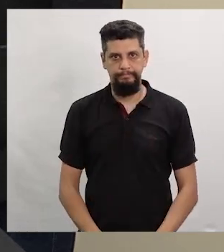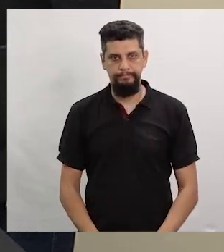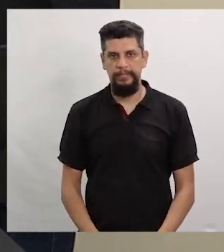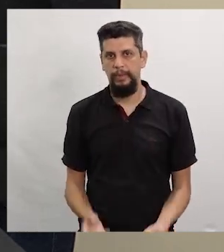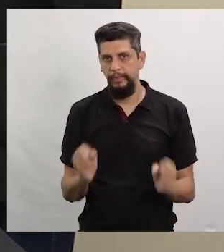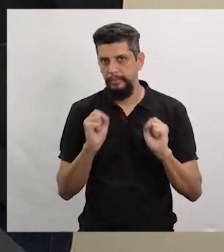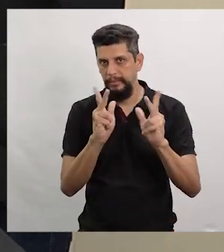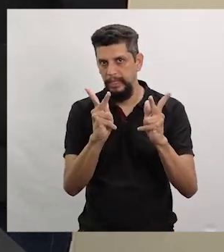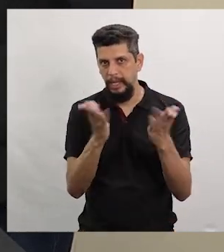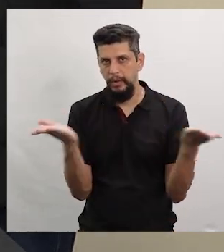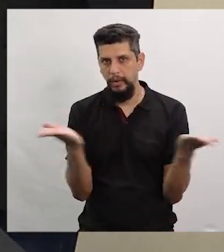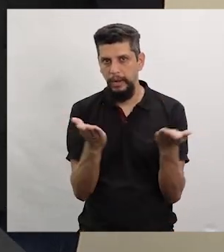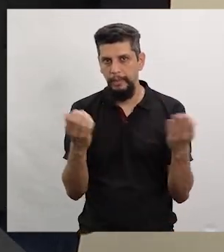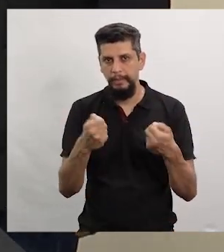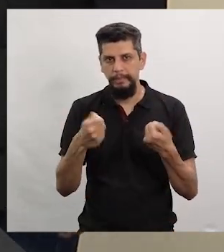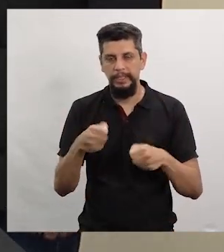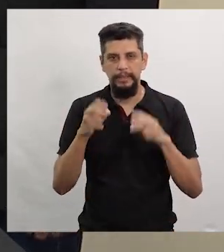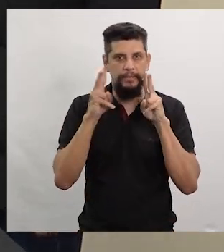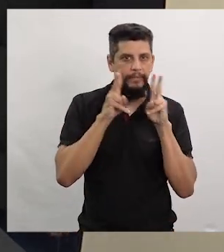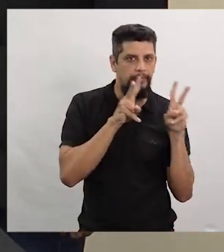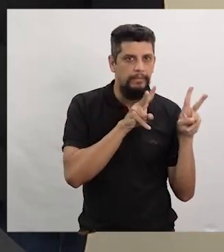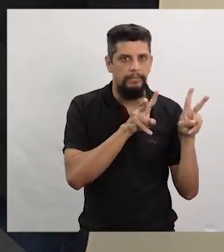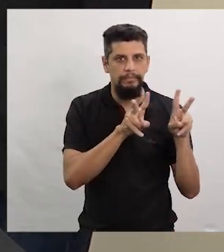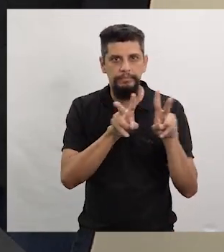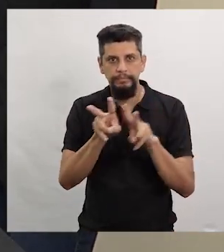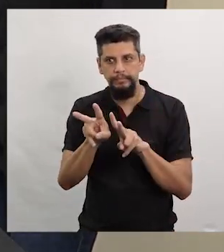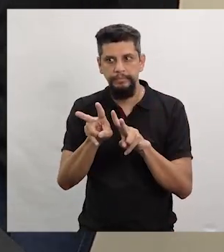e agora a gente precisa ver